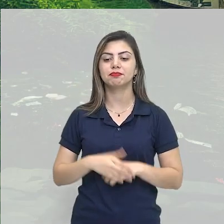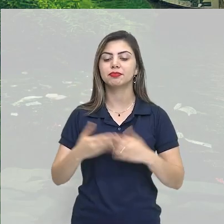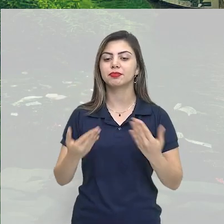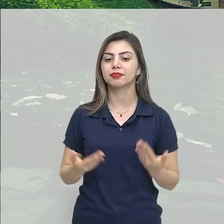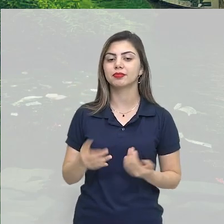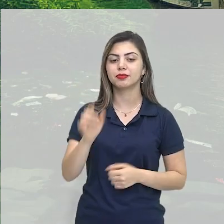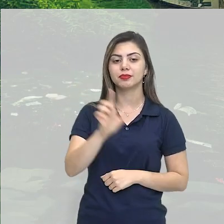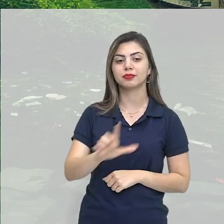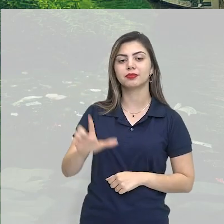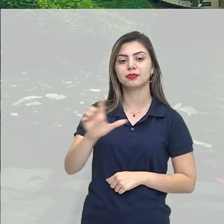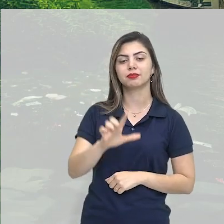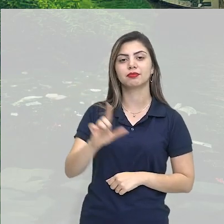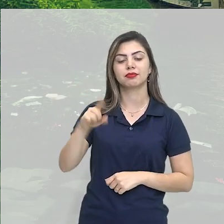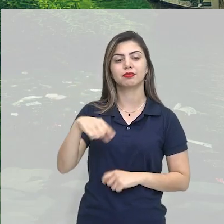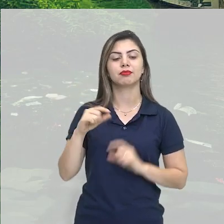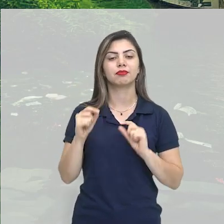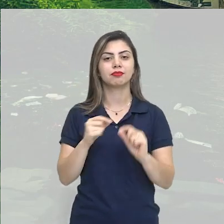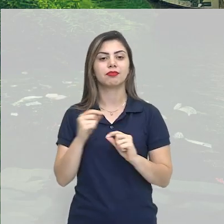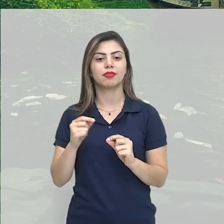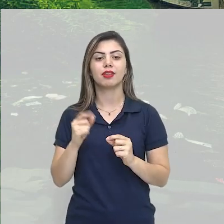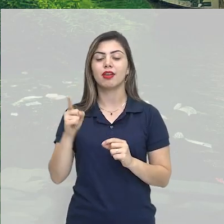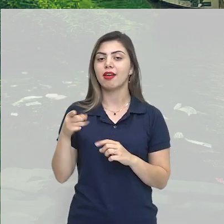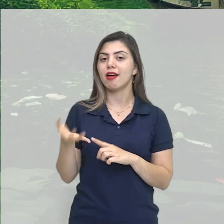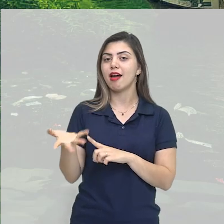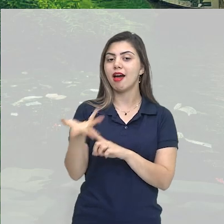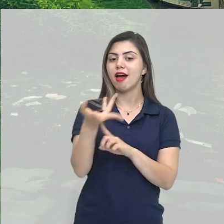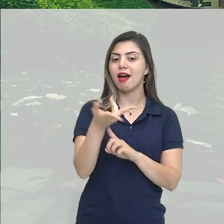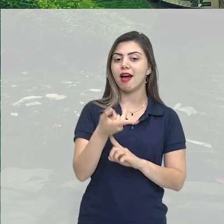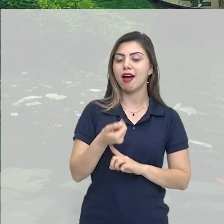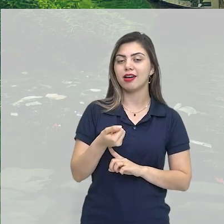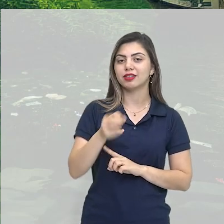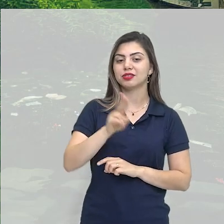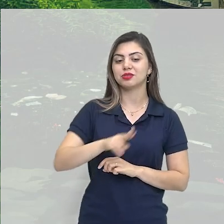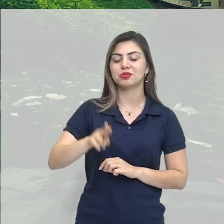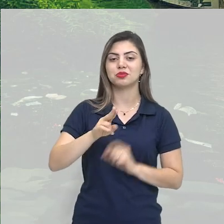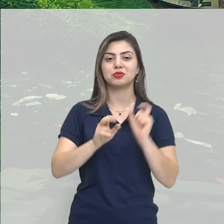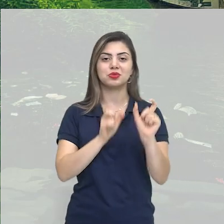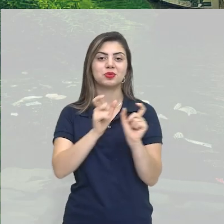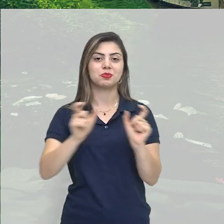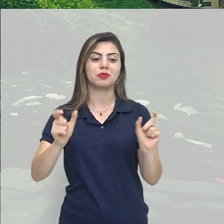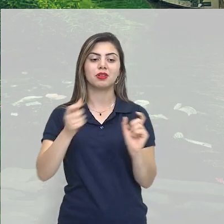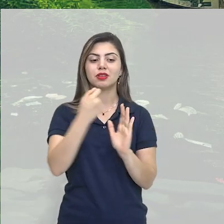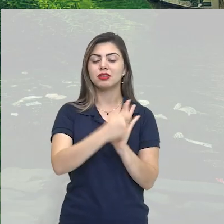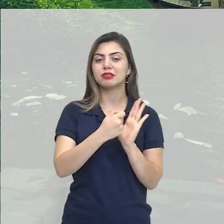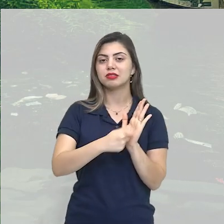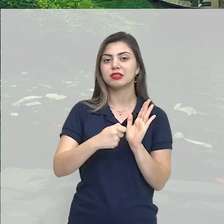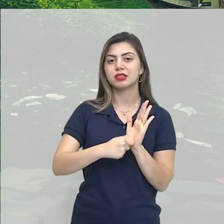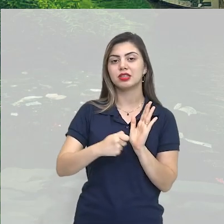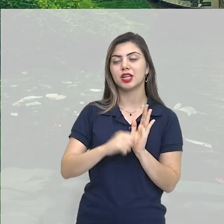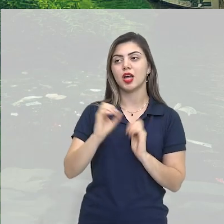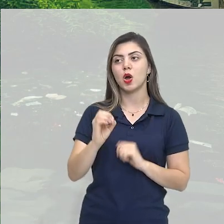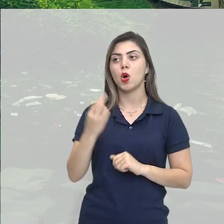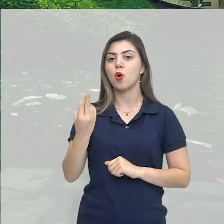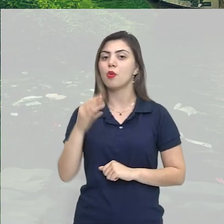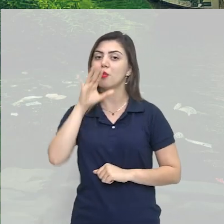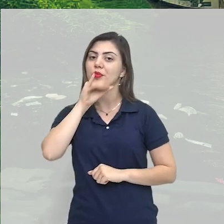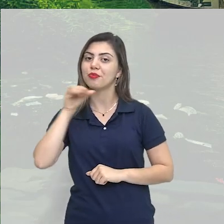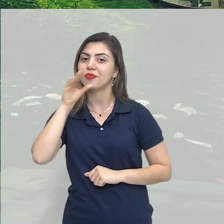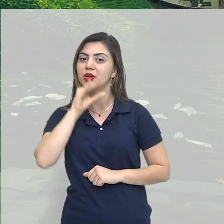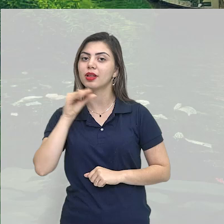é a arte que se manifesta pela palavra, seja pela palavra escrita ou pela palavra